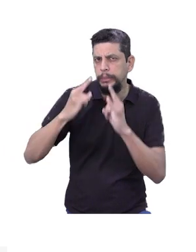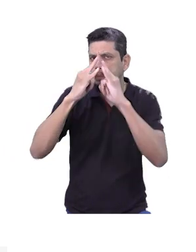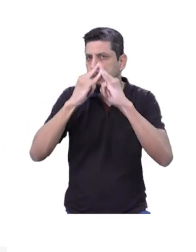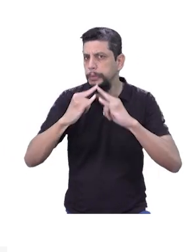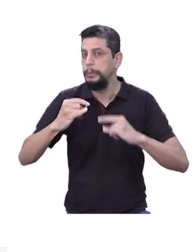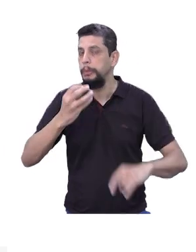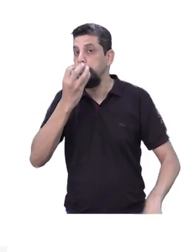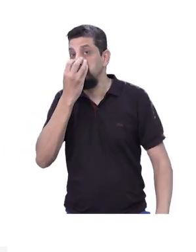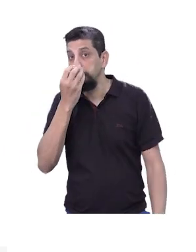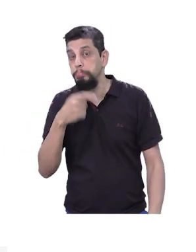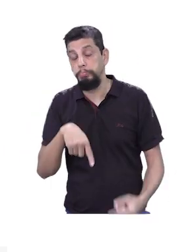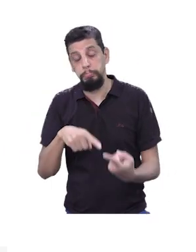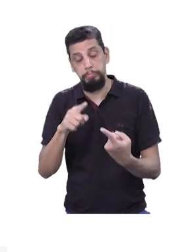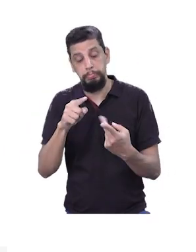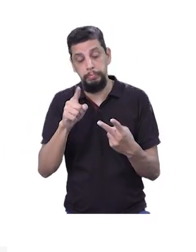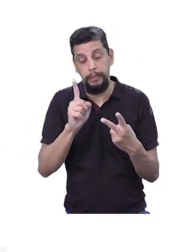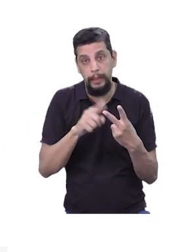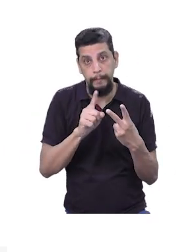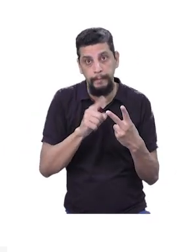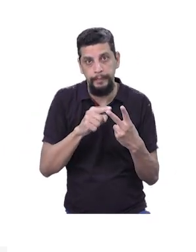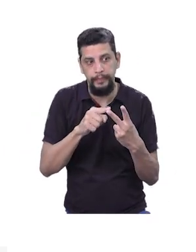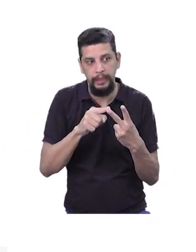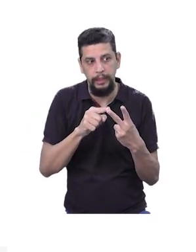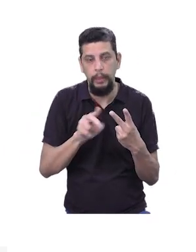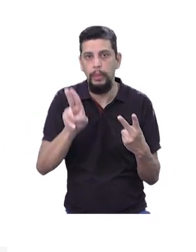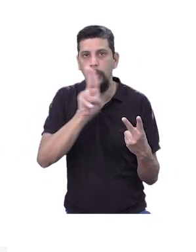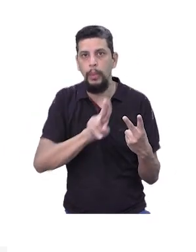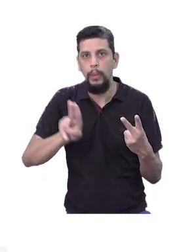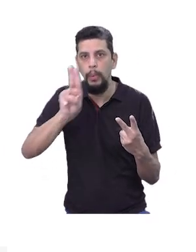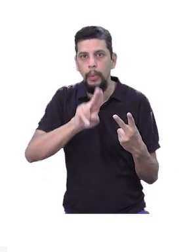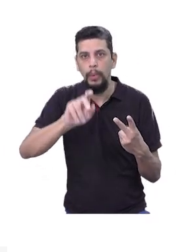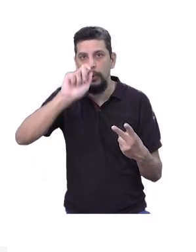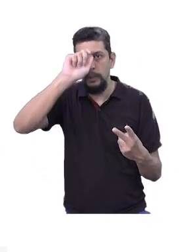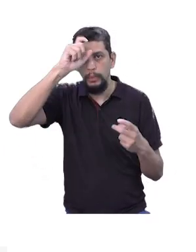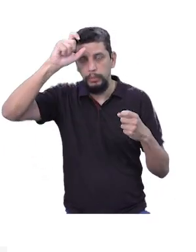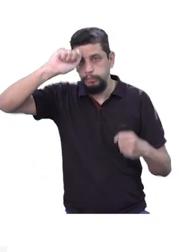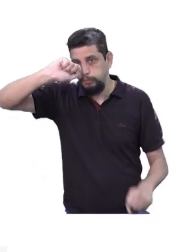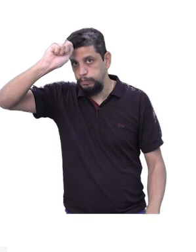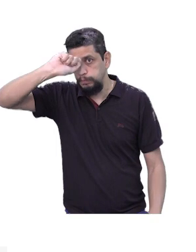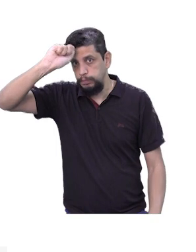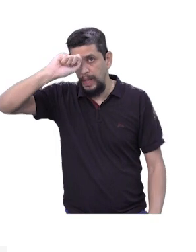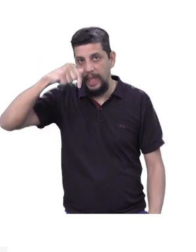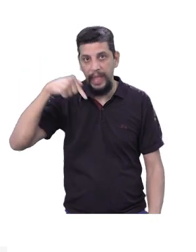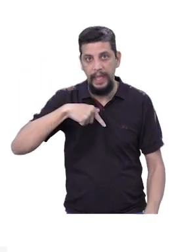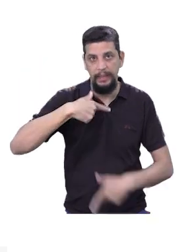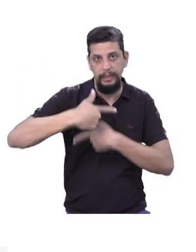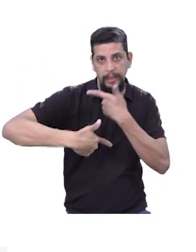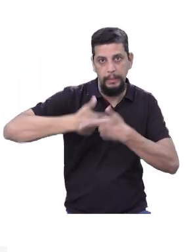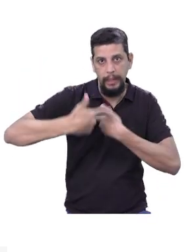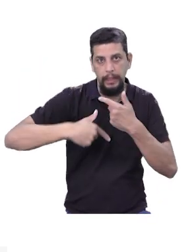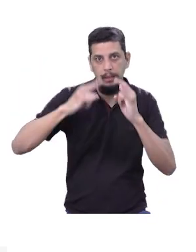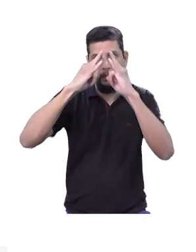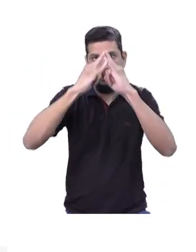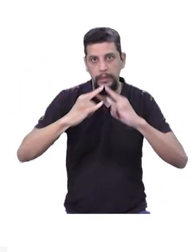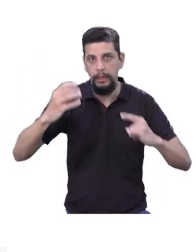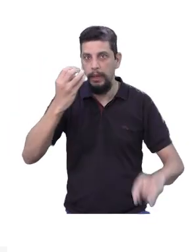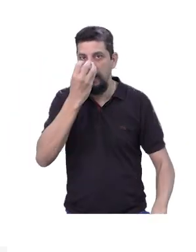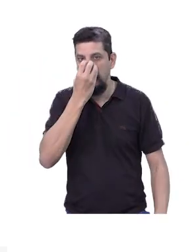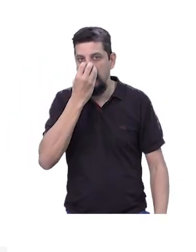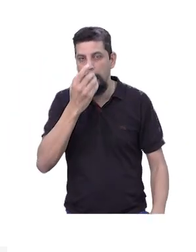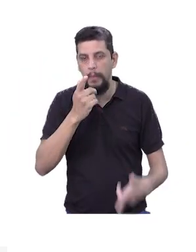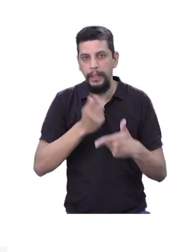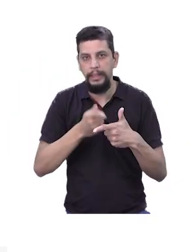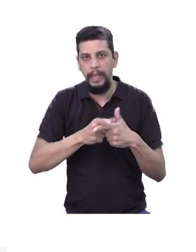circo. A segunda pista. Ah, ele usa cartola. Então, ó, ele trabalha no circo,